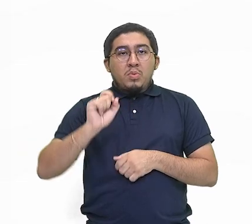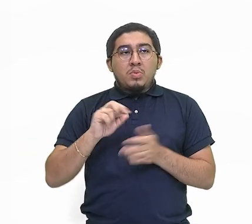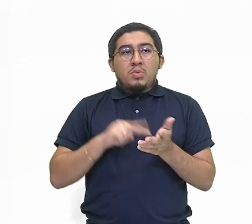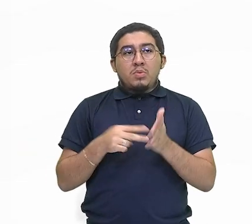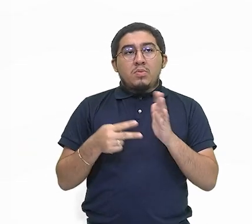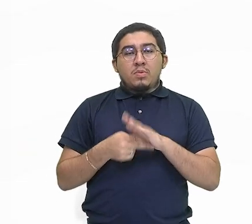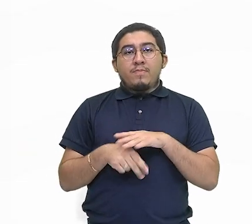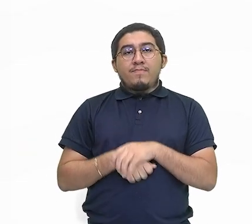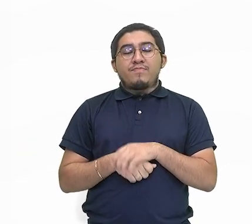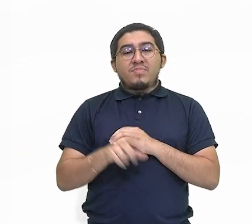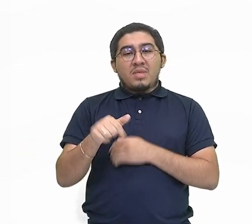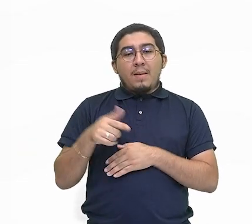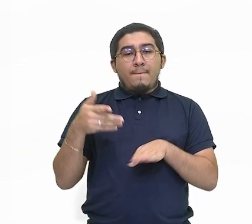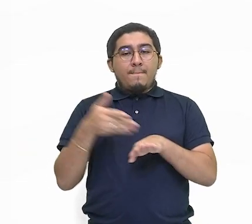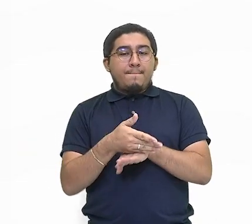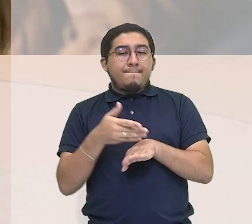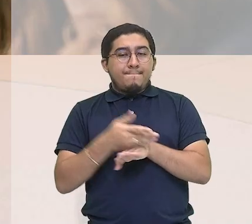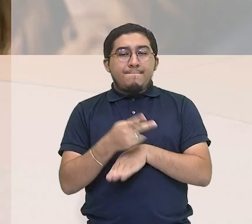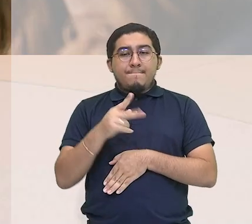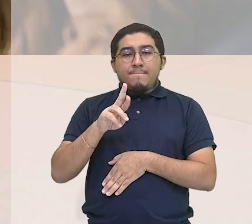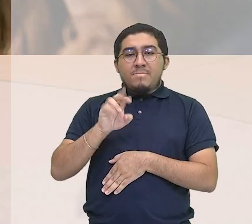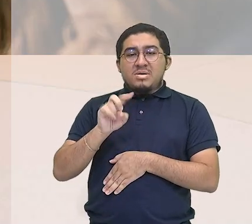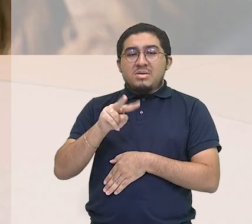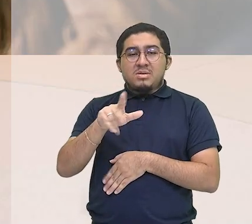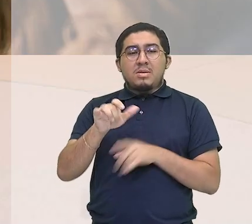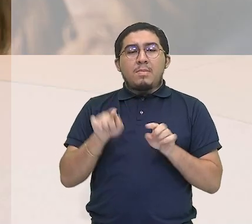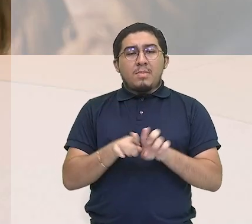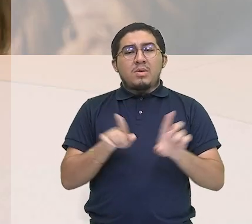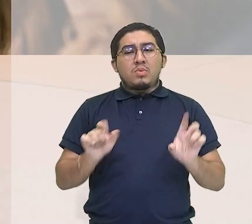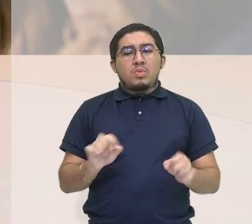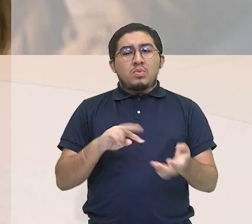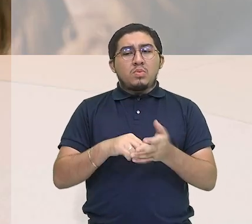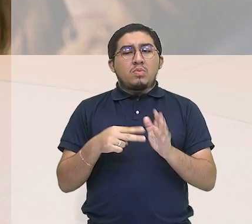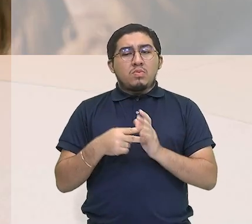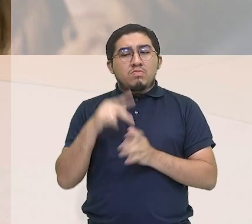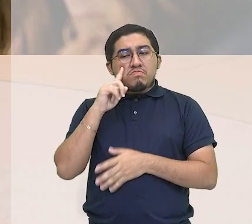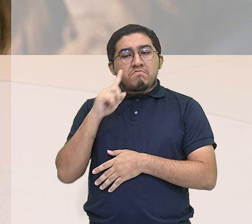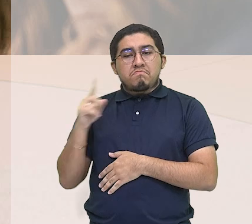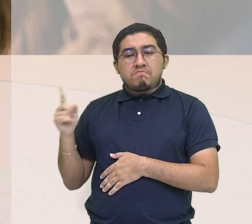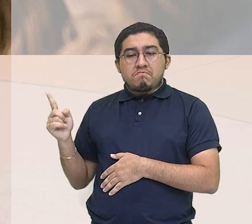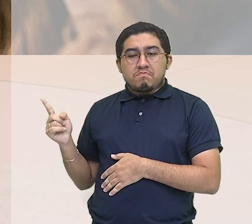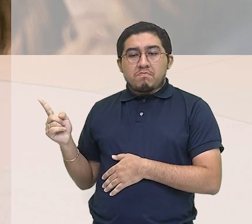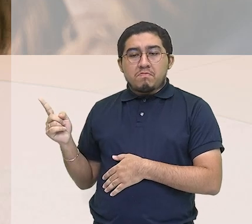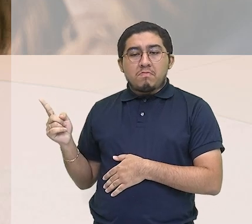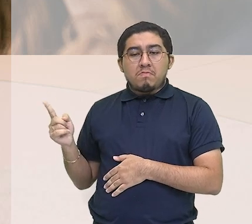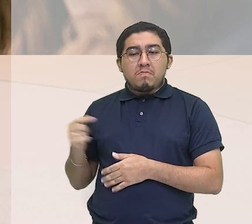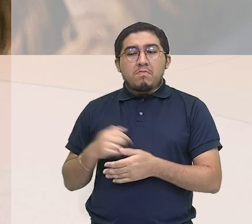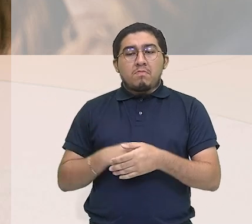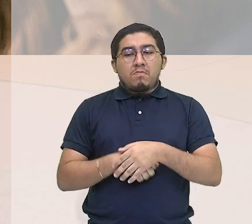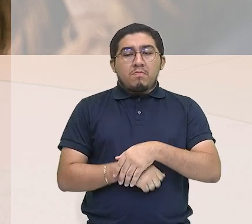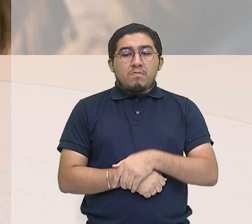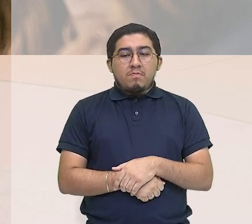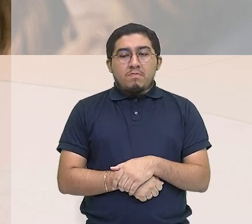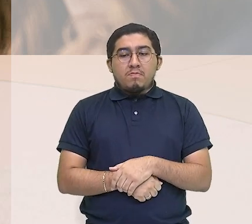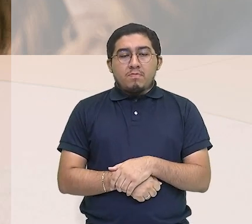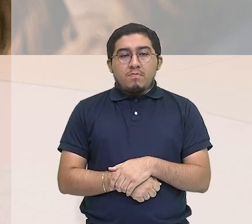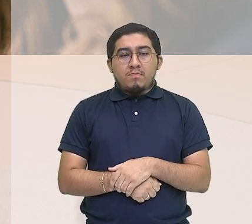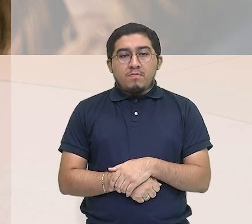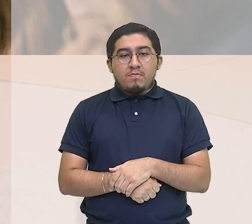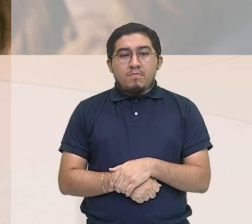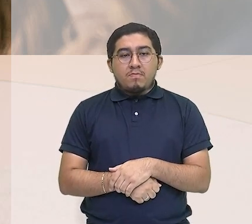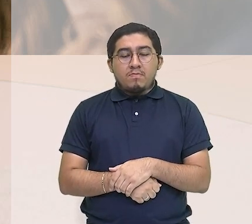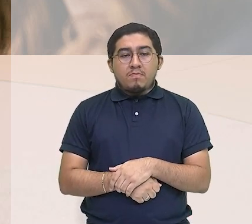que fala de presença. E o que significa a presença? De acordo com este nível 1 do nosso